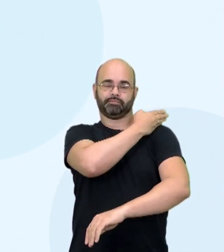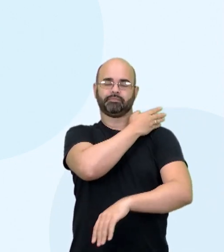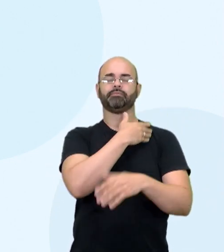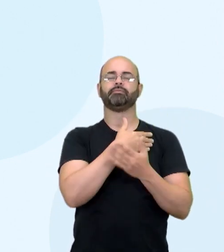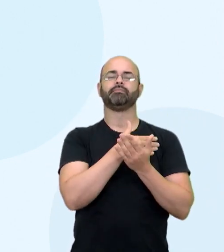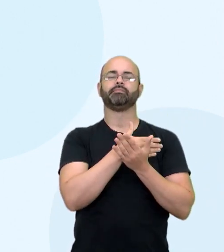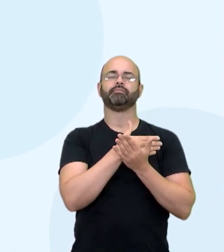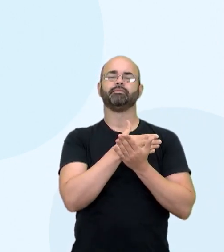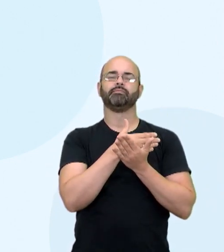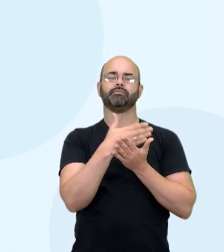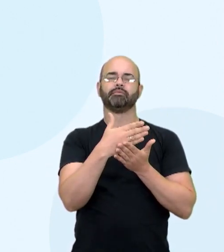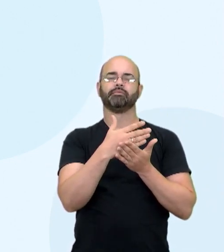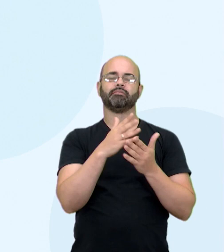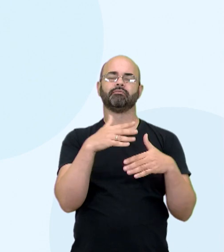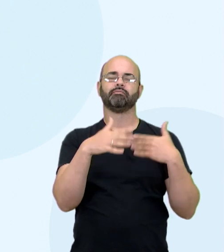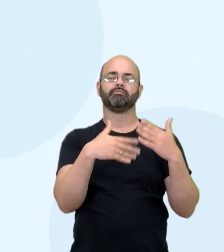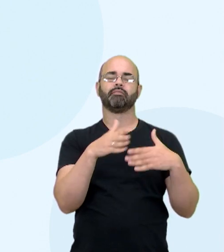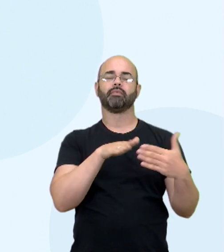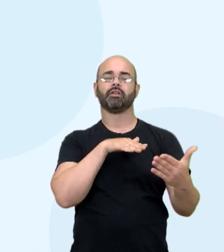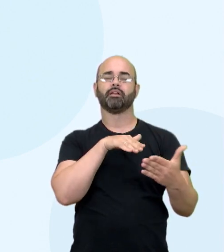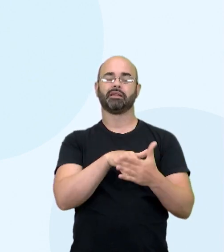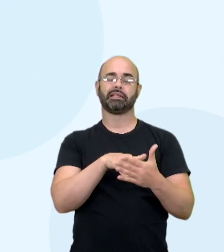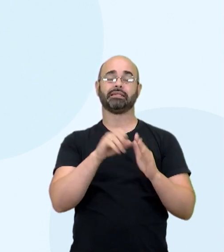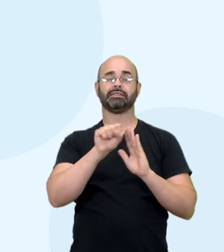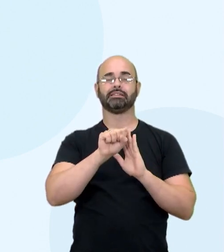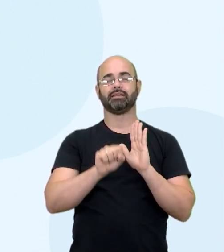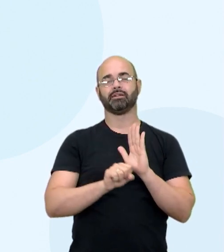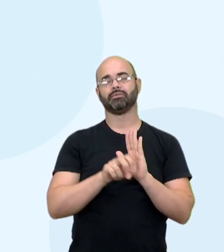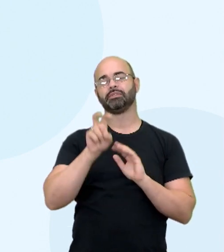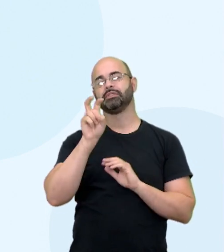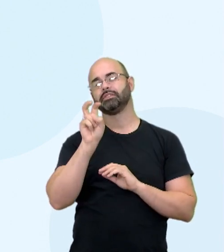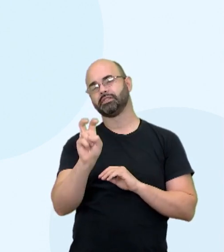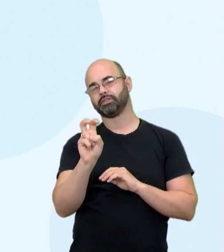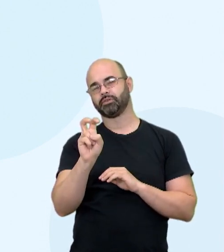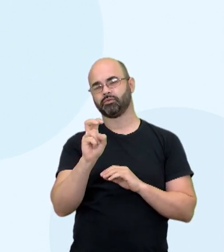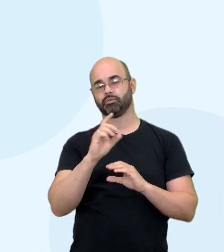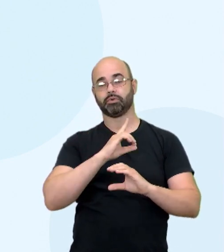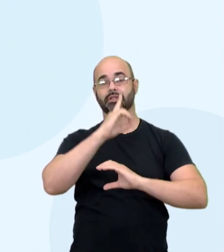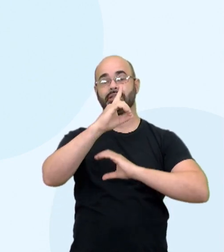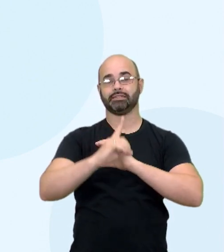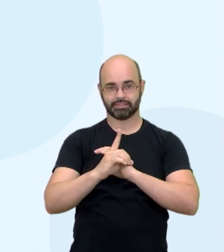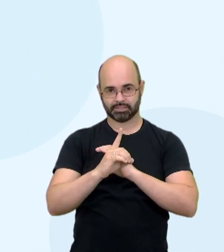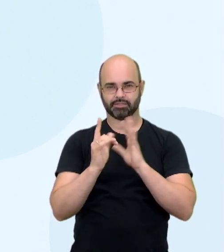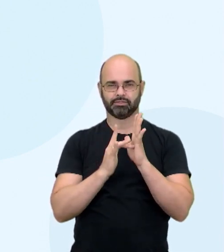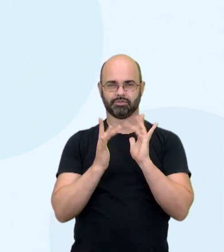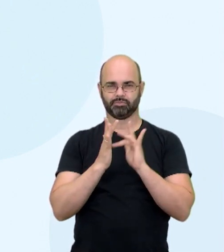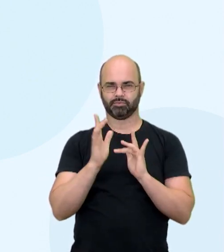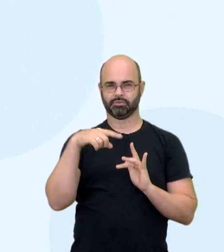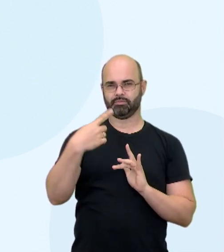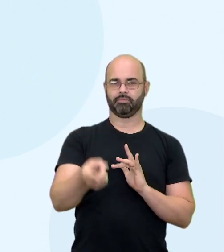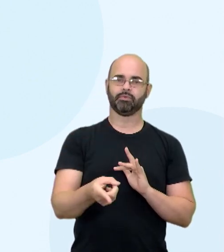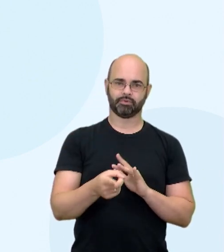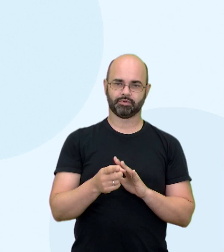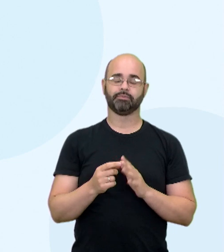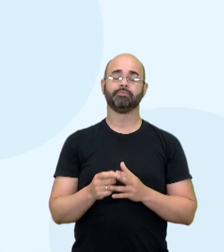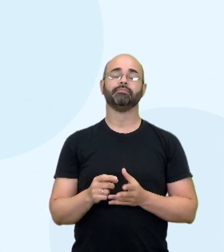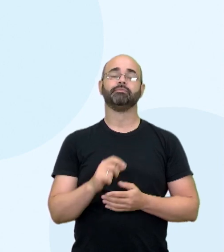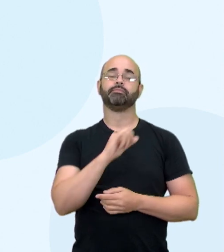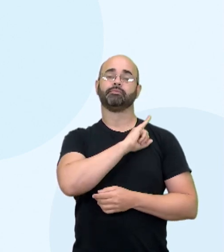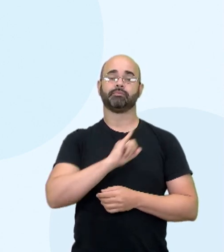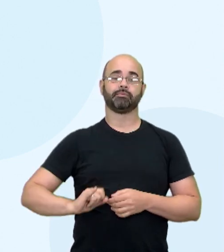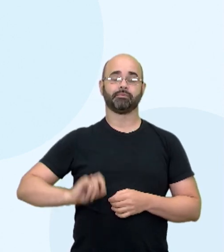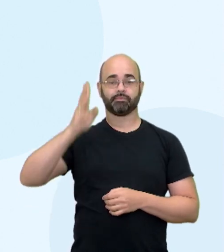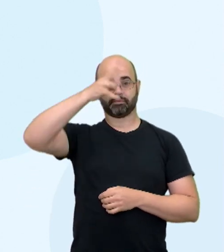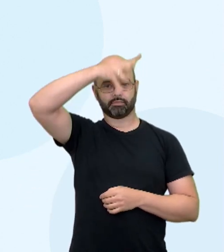ou menos o século V depois de Cristo, né? A partir da queda do Império Romano, né? A partir do século